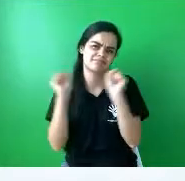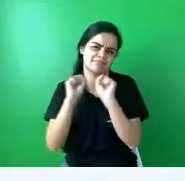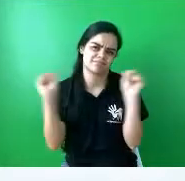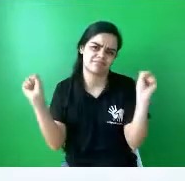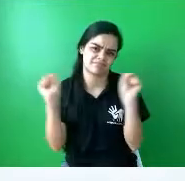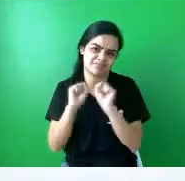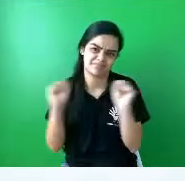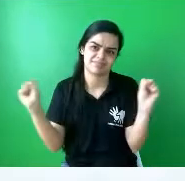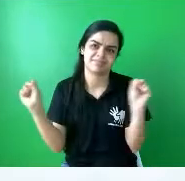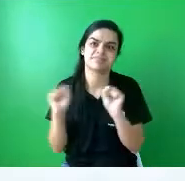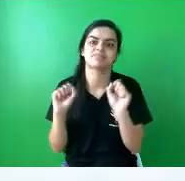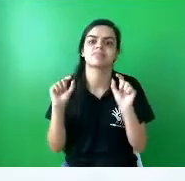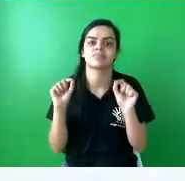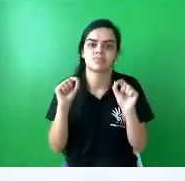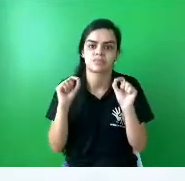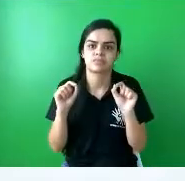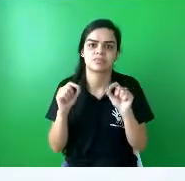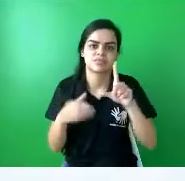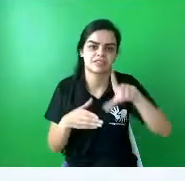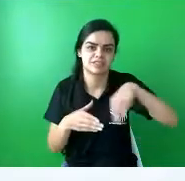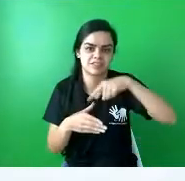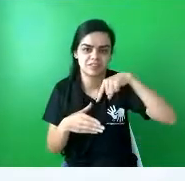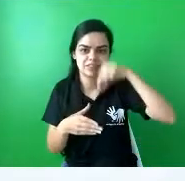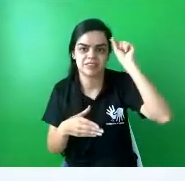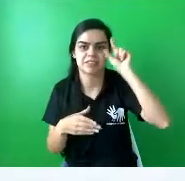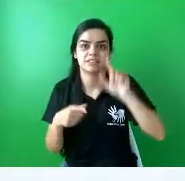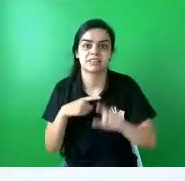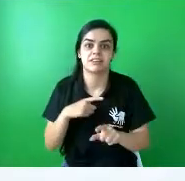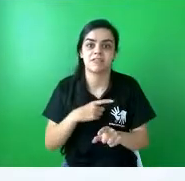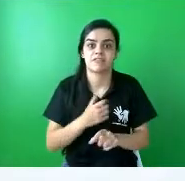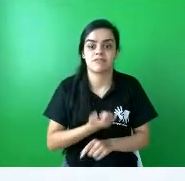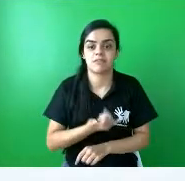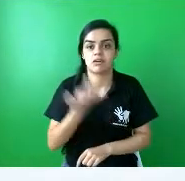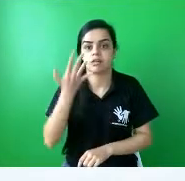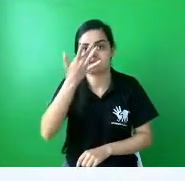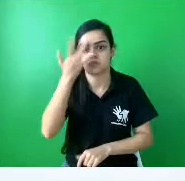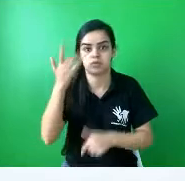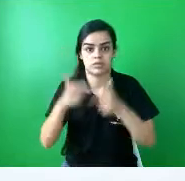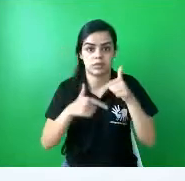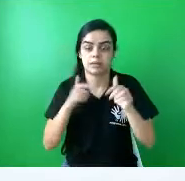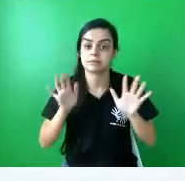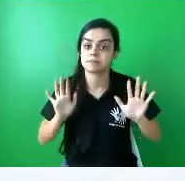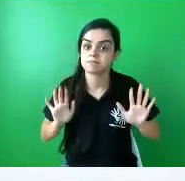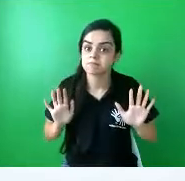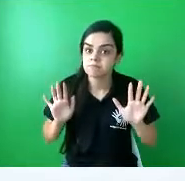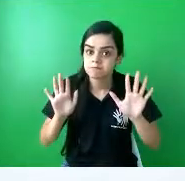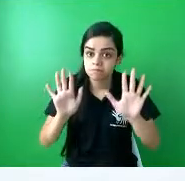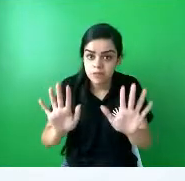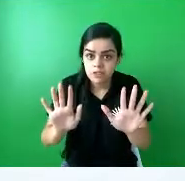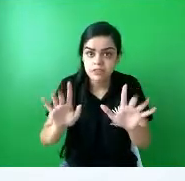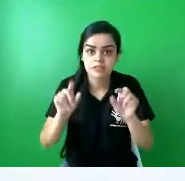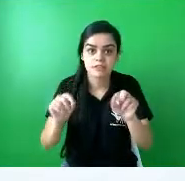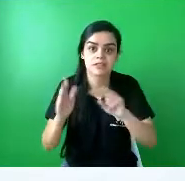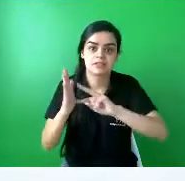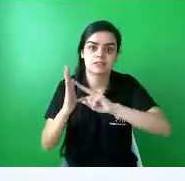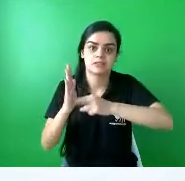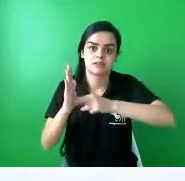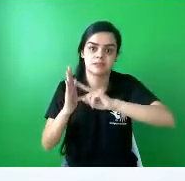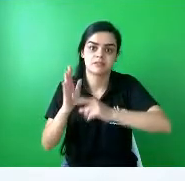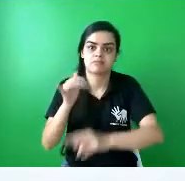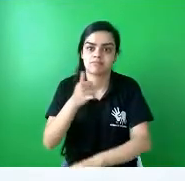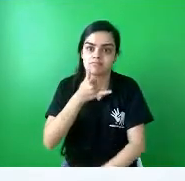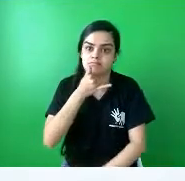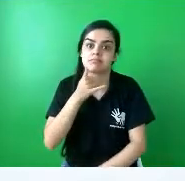nossos dias de sorteio tem milhares de trabalhadores, mas o sindicato, infelizmente, também